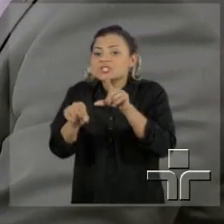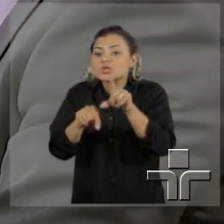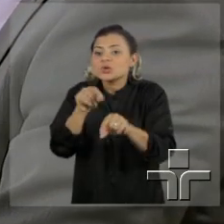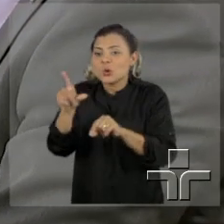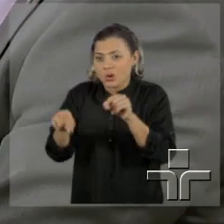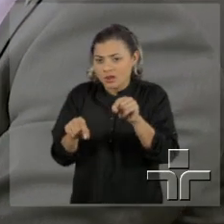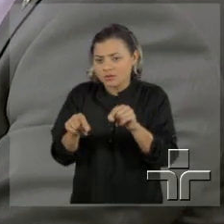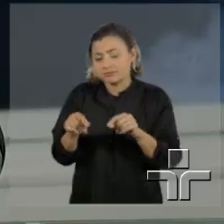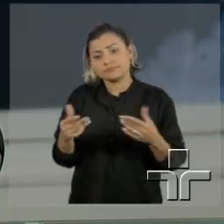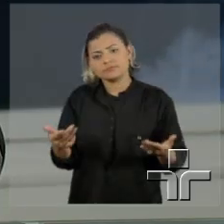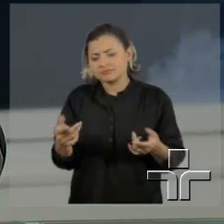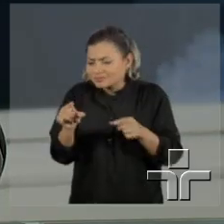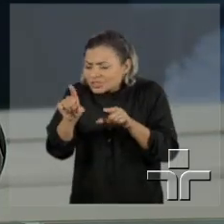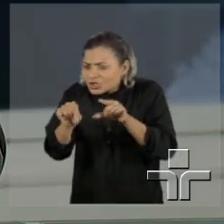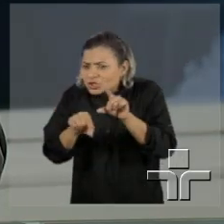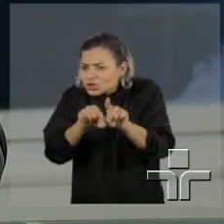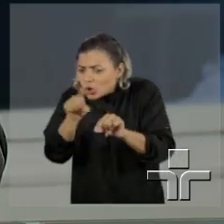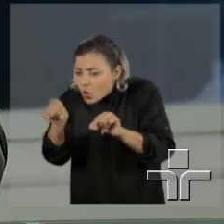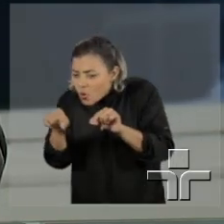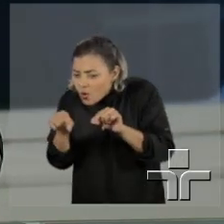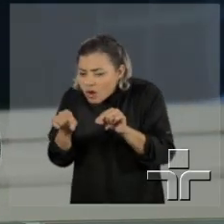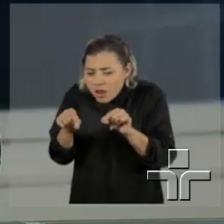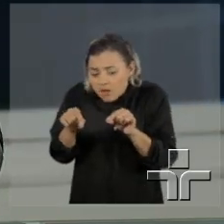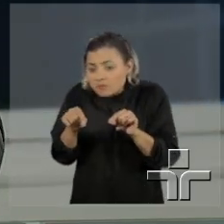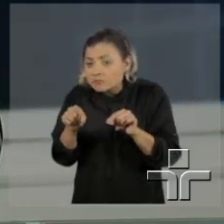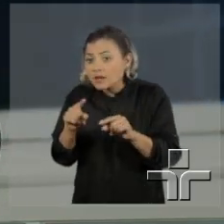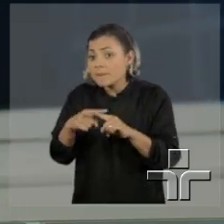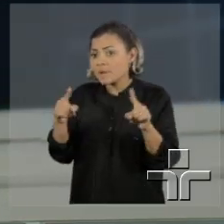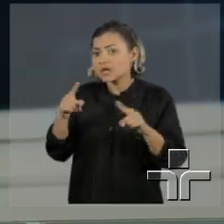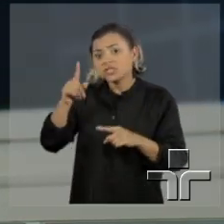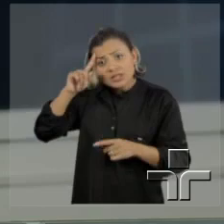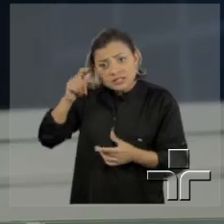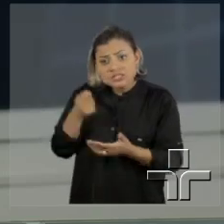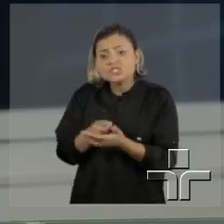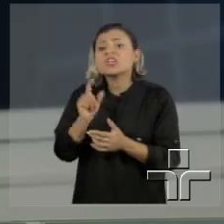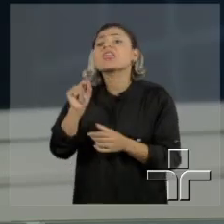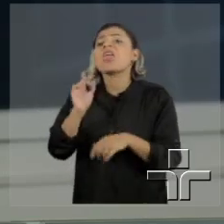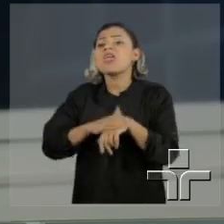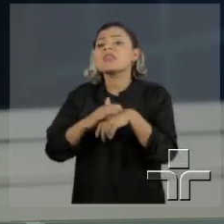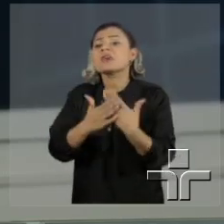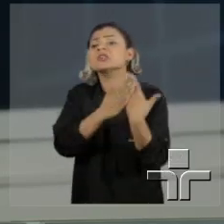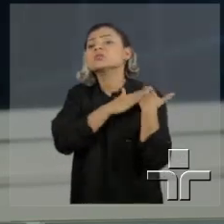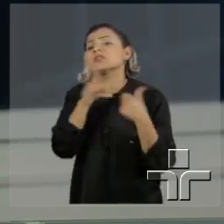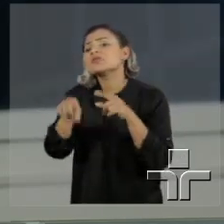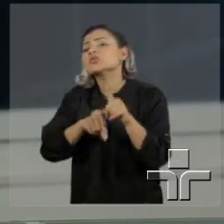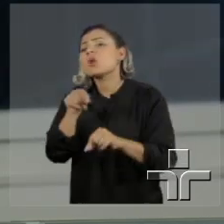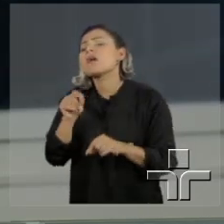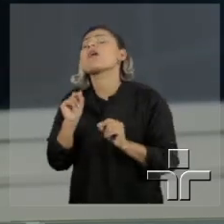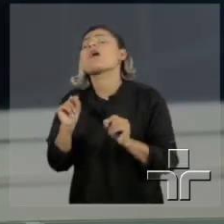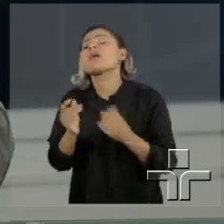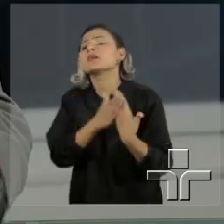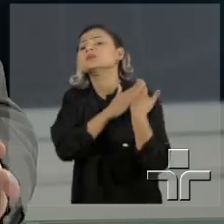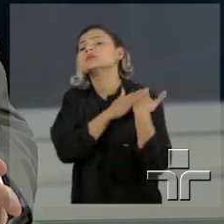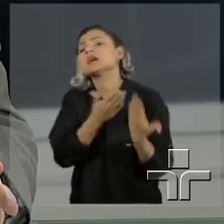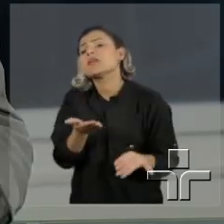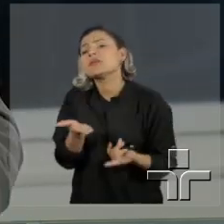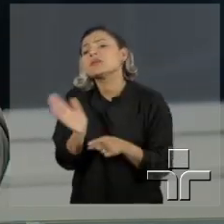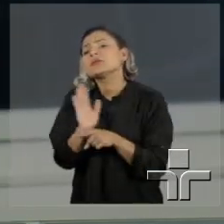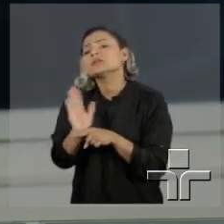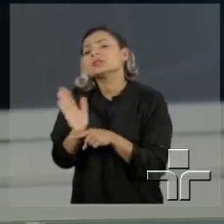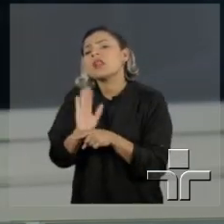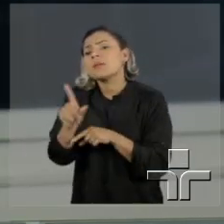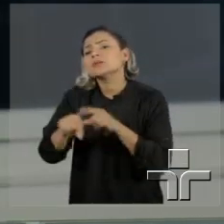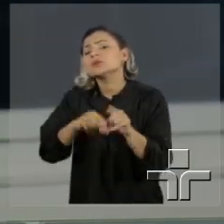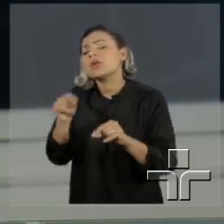a grande pergunta é filtro ou vamos decidir quem, mas quem vai filtrar? Porque quando você decide quem vai filtrar, essa pessoa